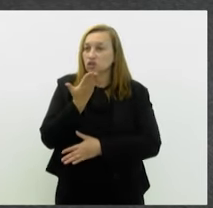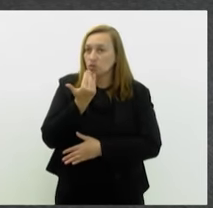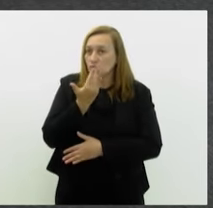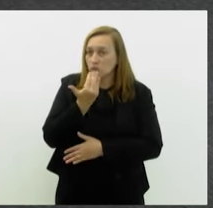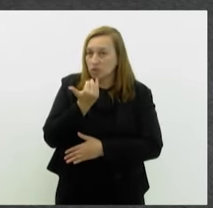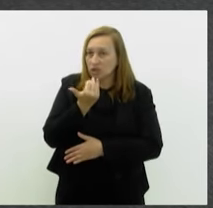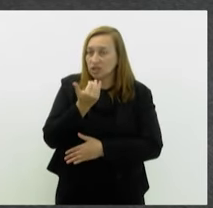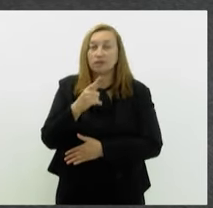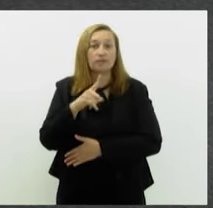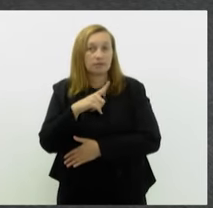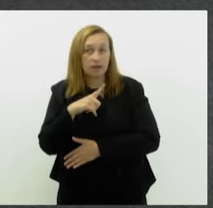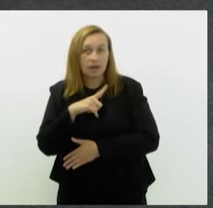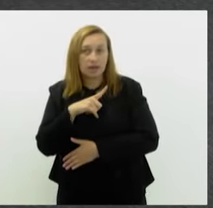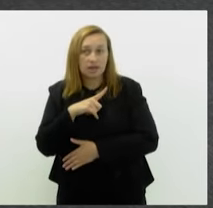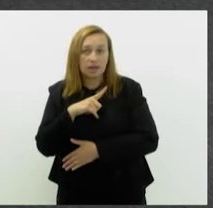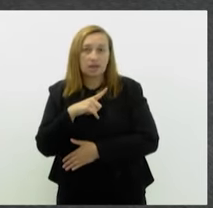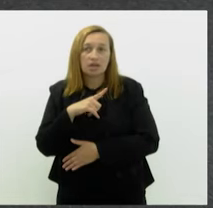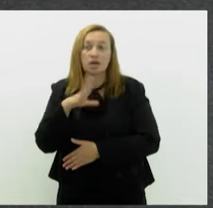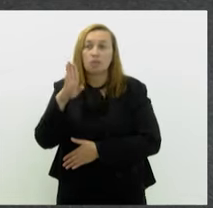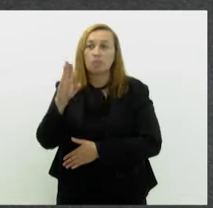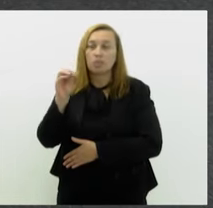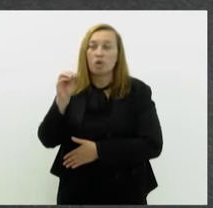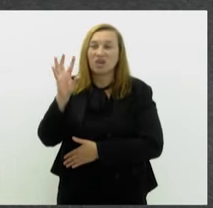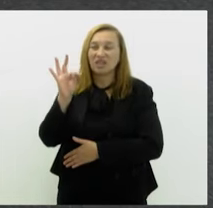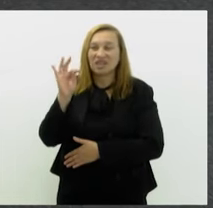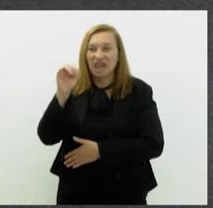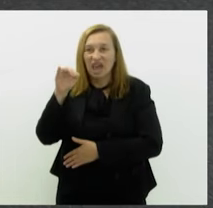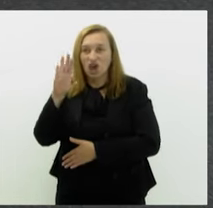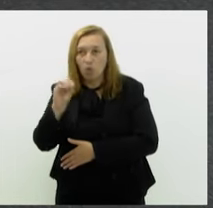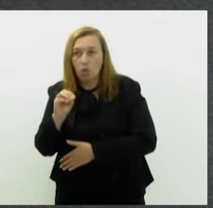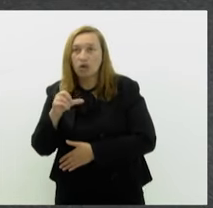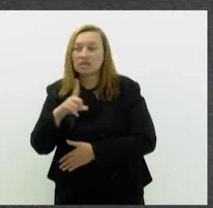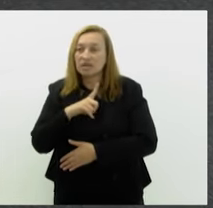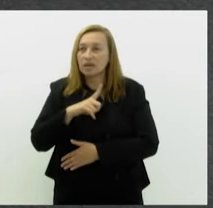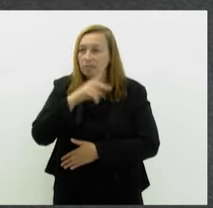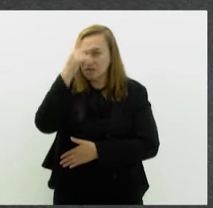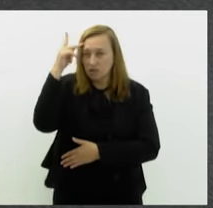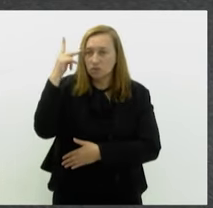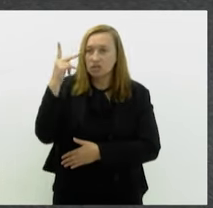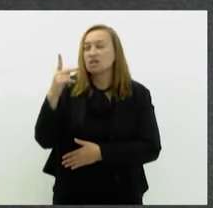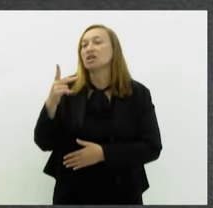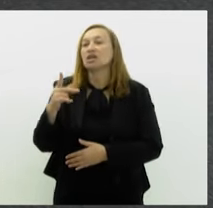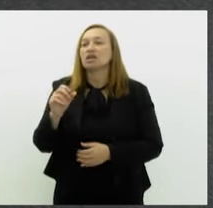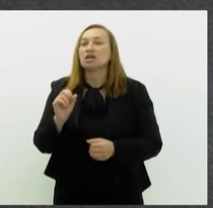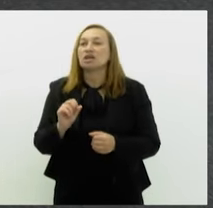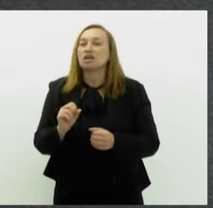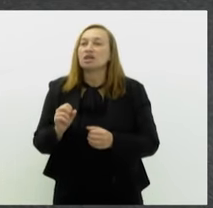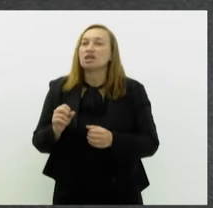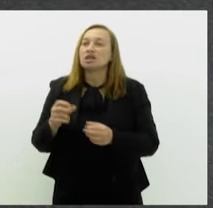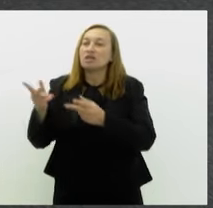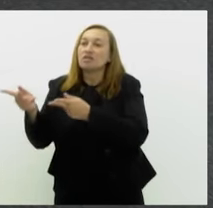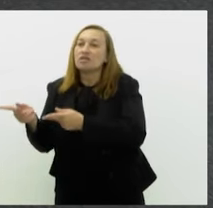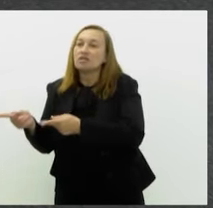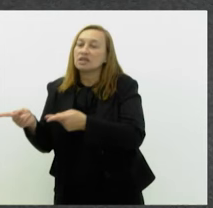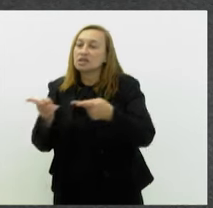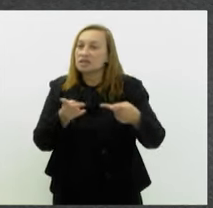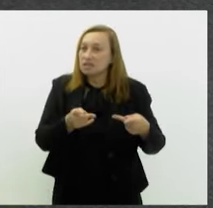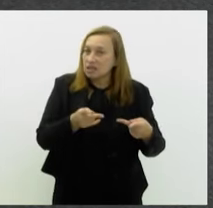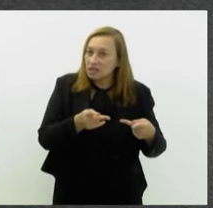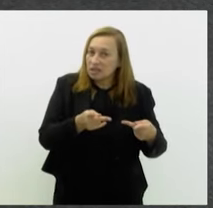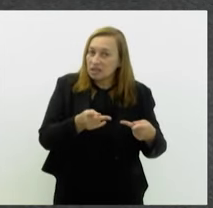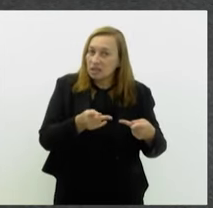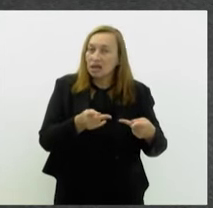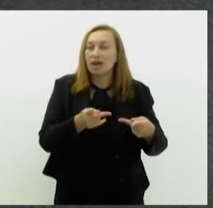que têm o Comida de Boteco. Tem gente que faz até caravana, que vem de outros lugares para ir à